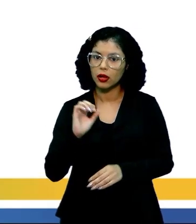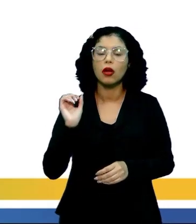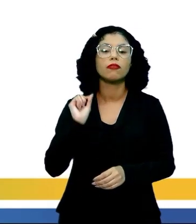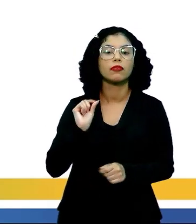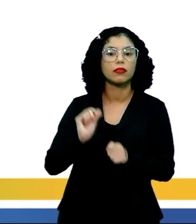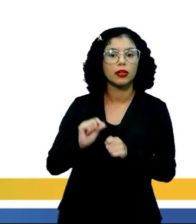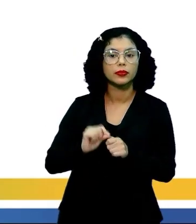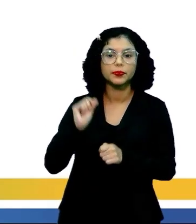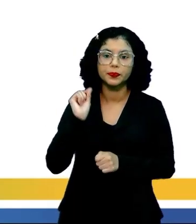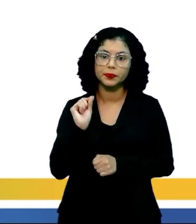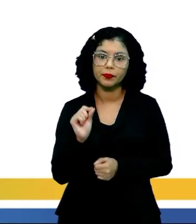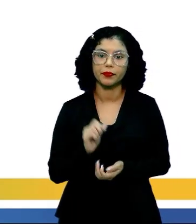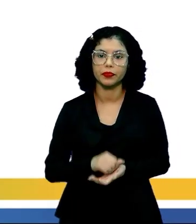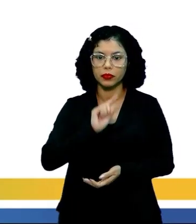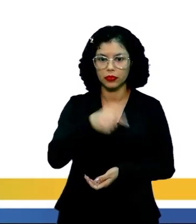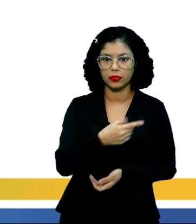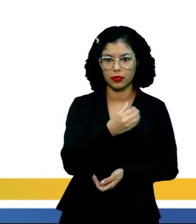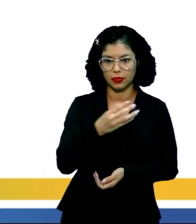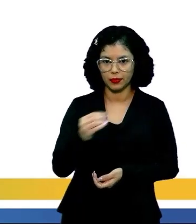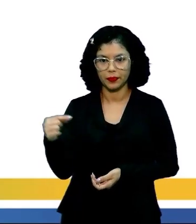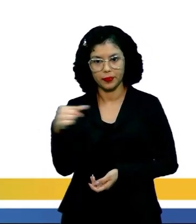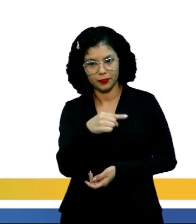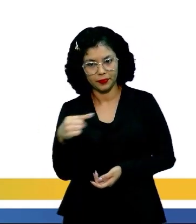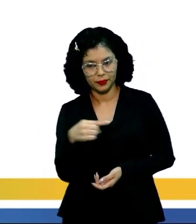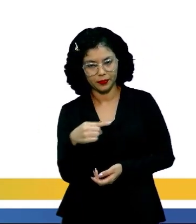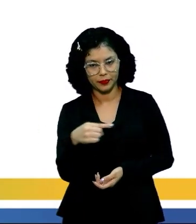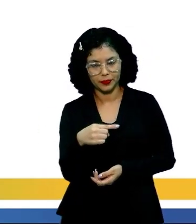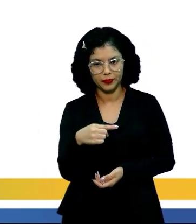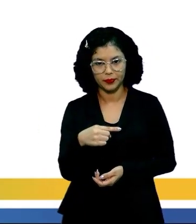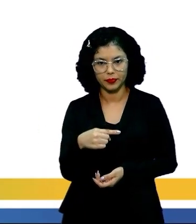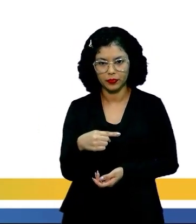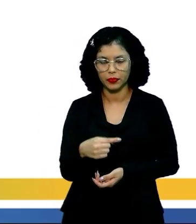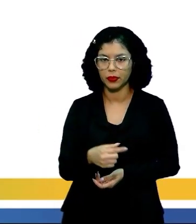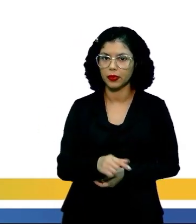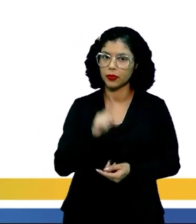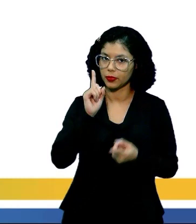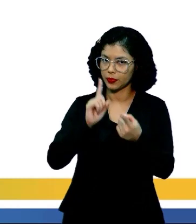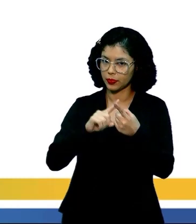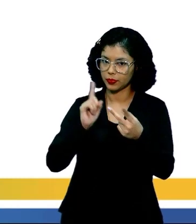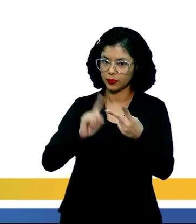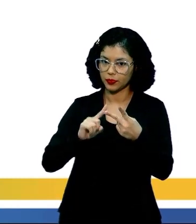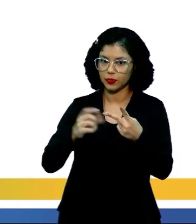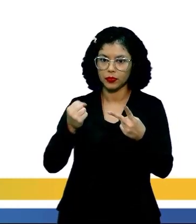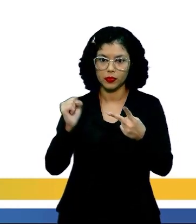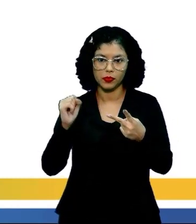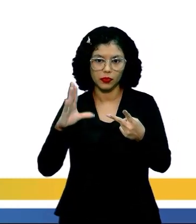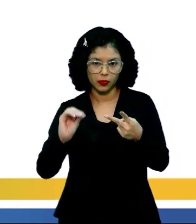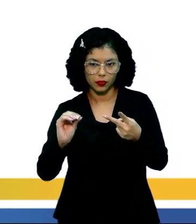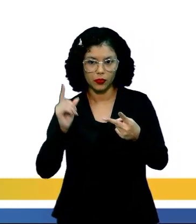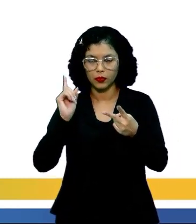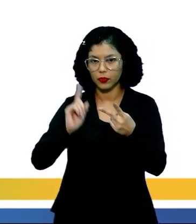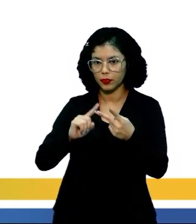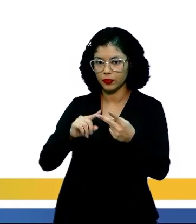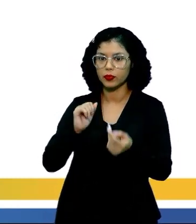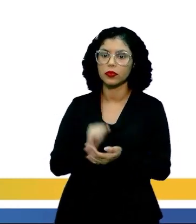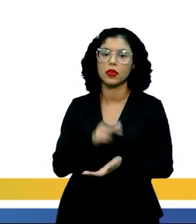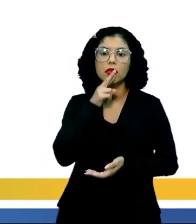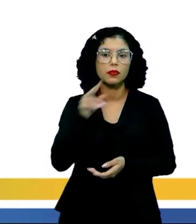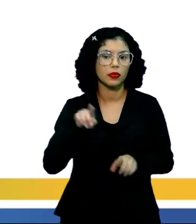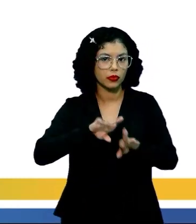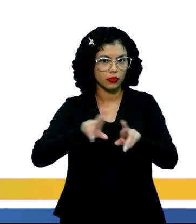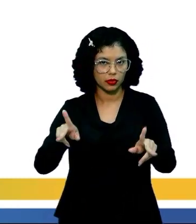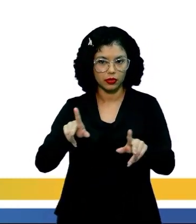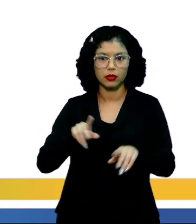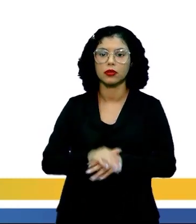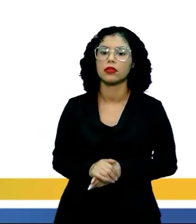gente faz? Pega 1.100 do segundo ano e pega 880 do primeiro e calcula a